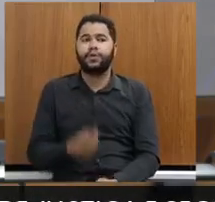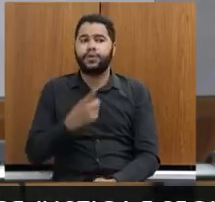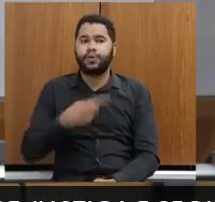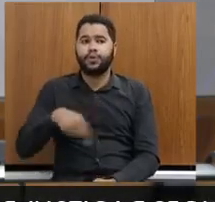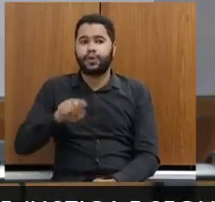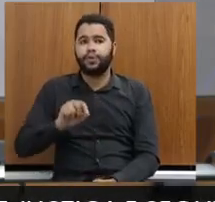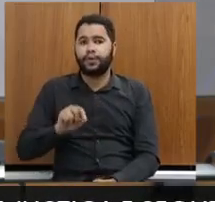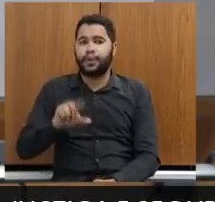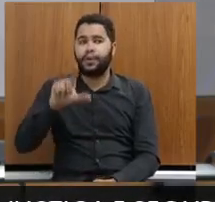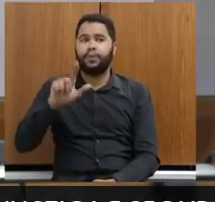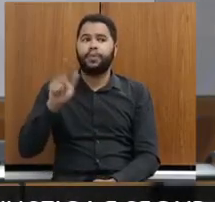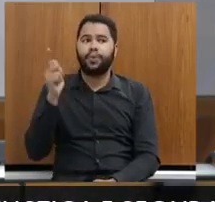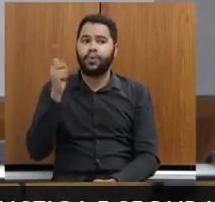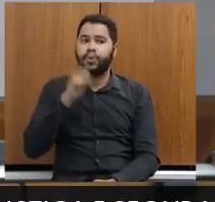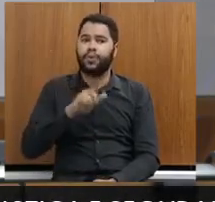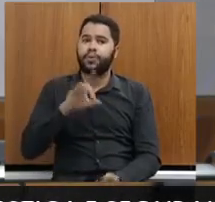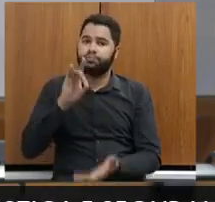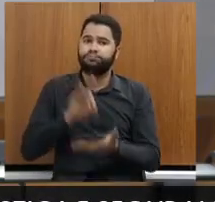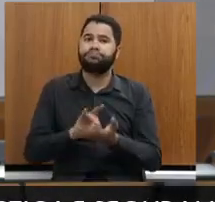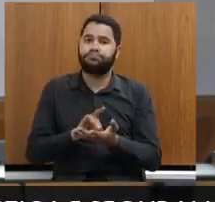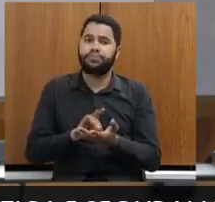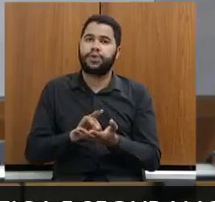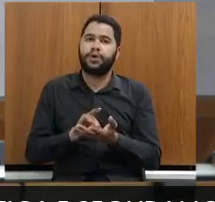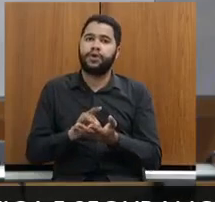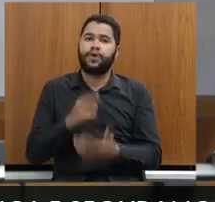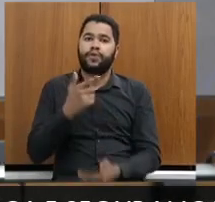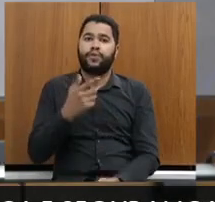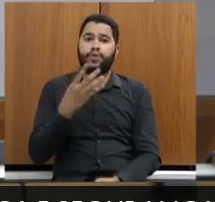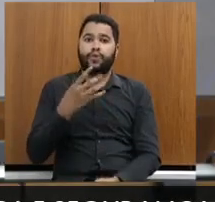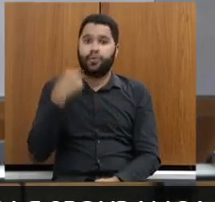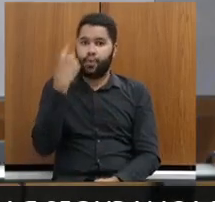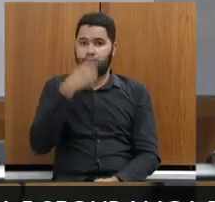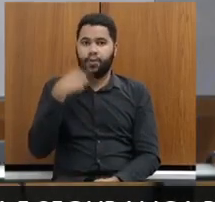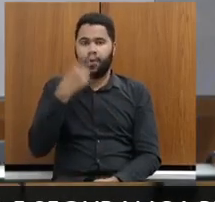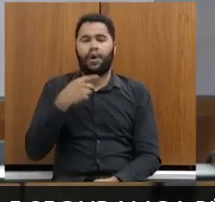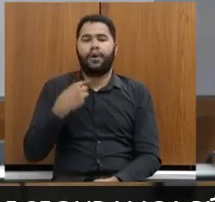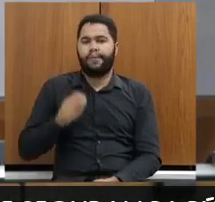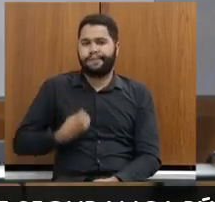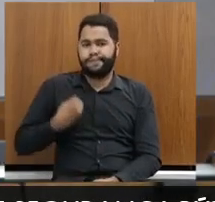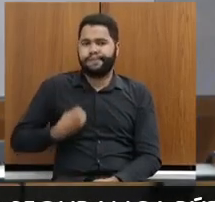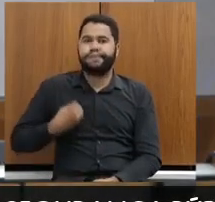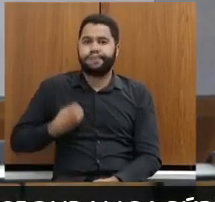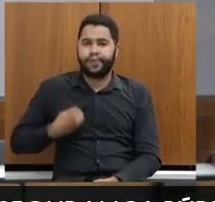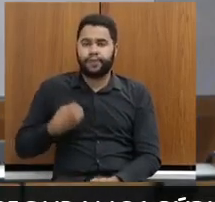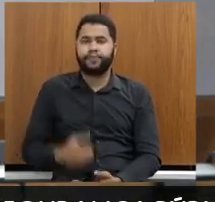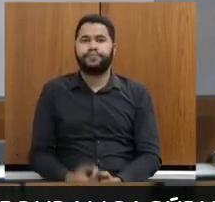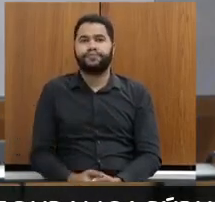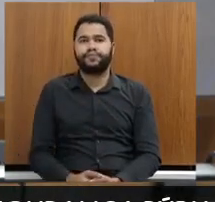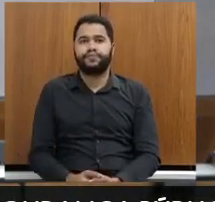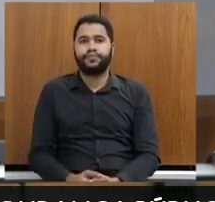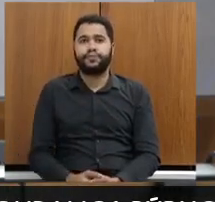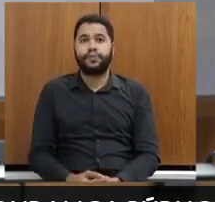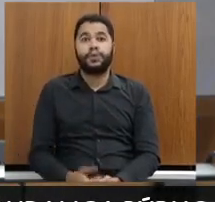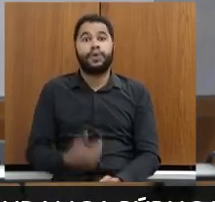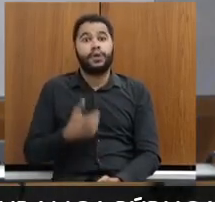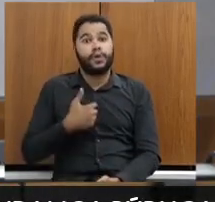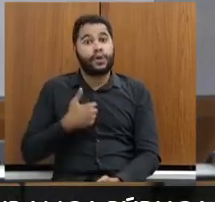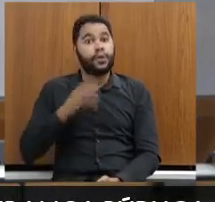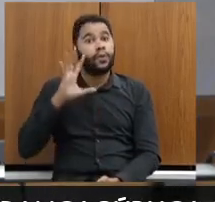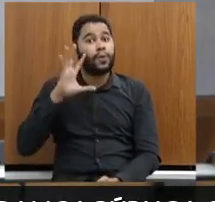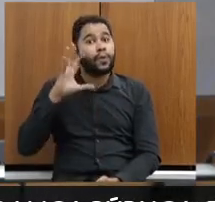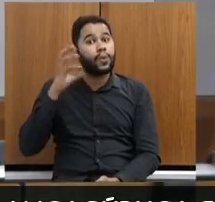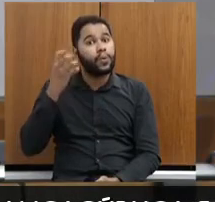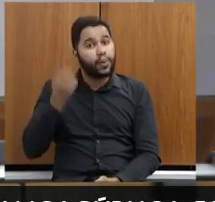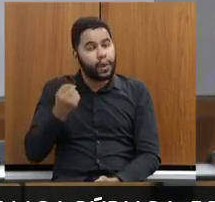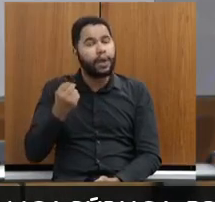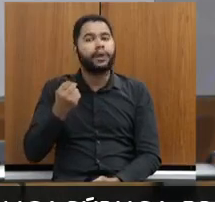tivemos que aumentar para ter efetivo para ficar as 24 Horas funcionando então é eu eu acho